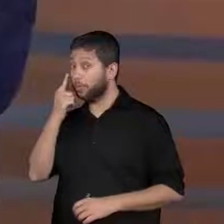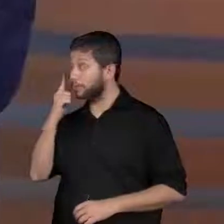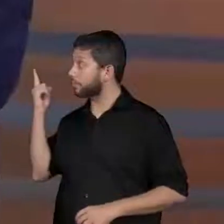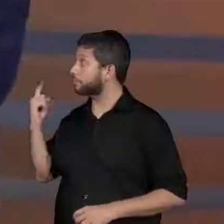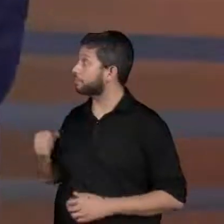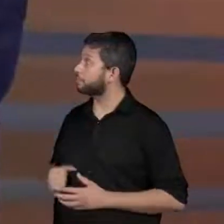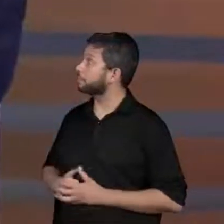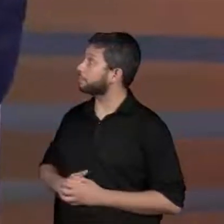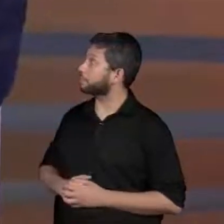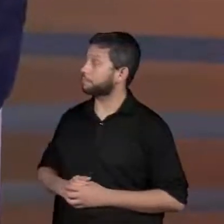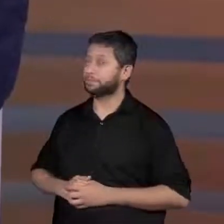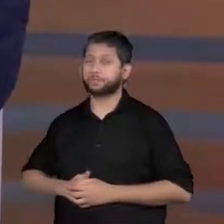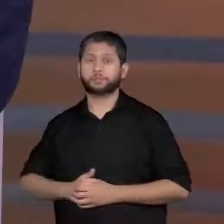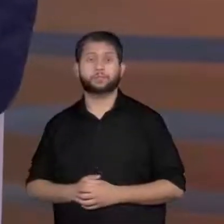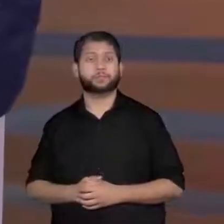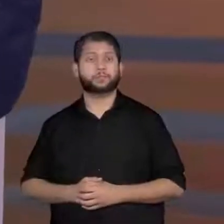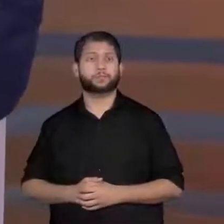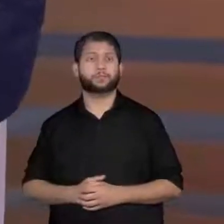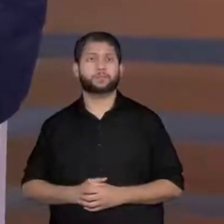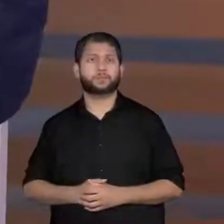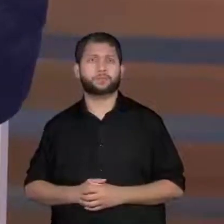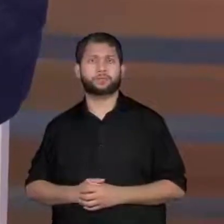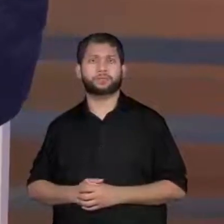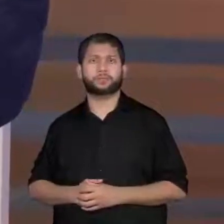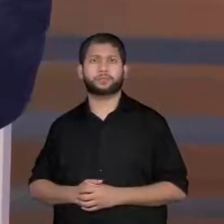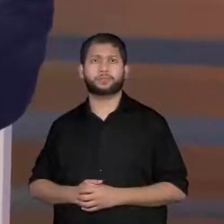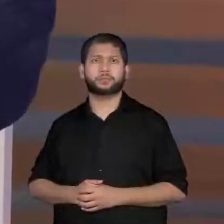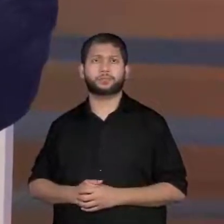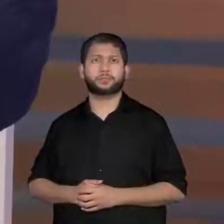lá. Pro, olha.